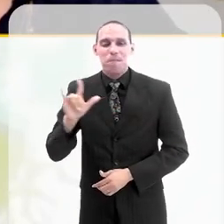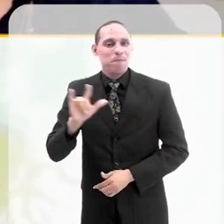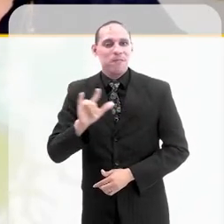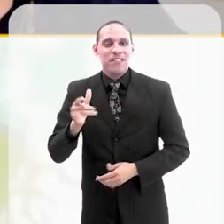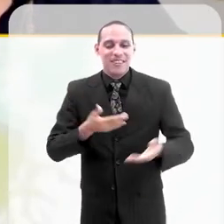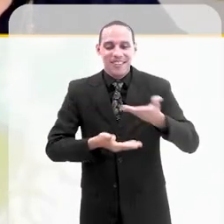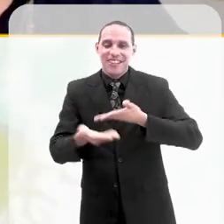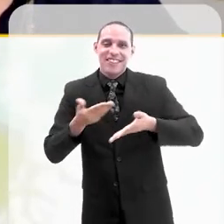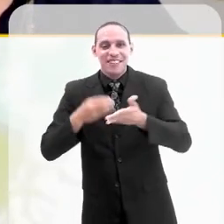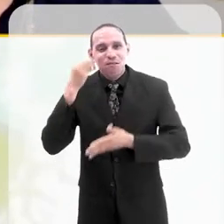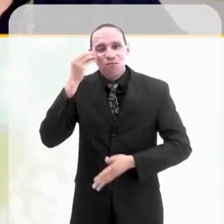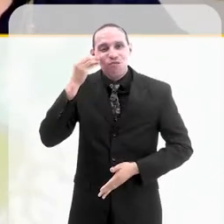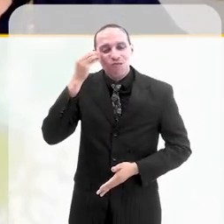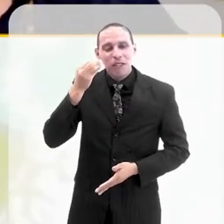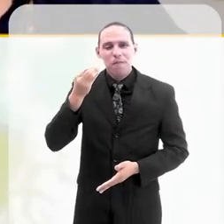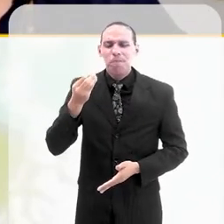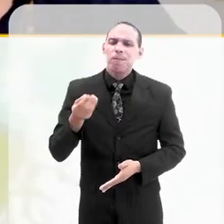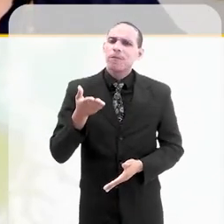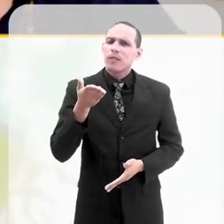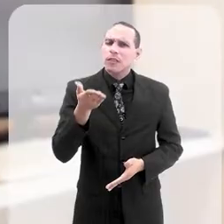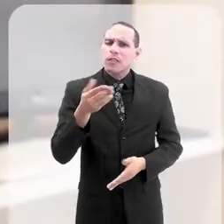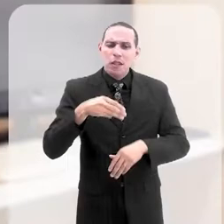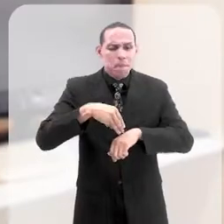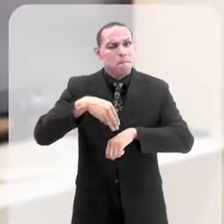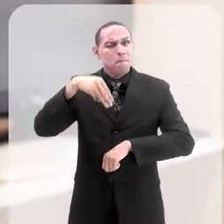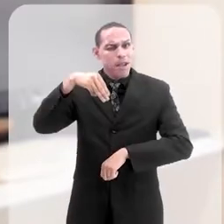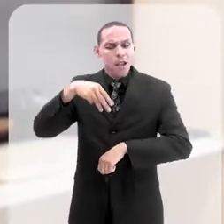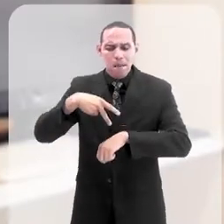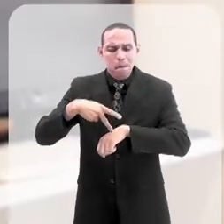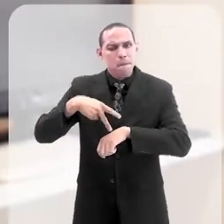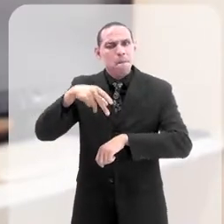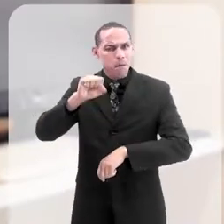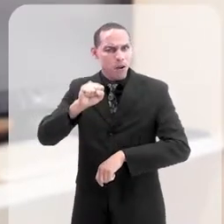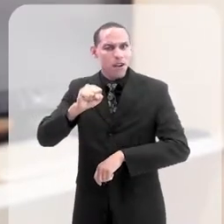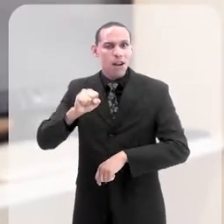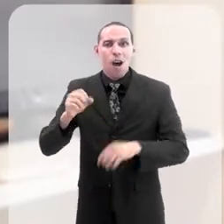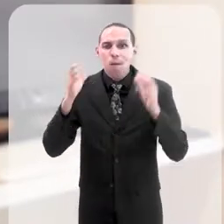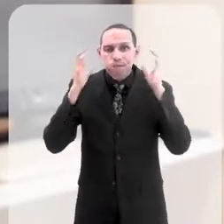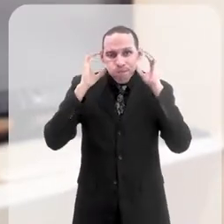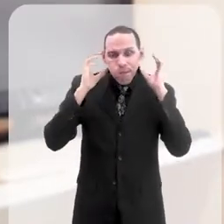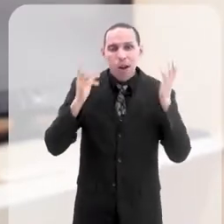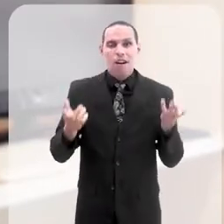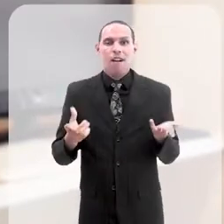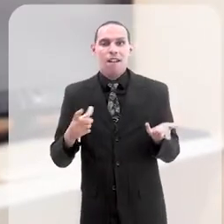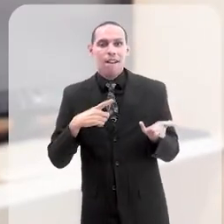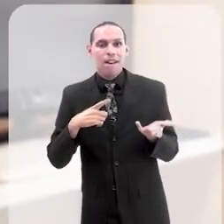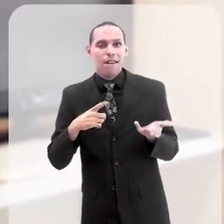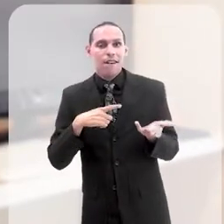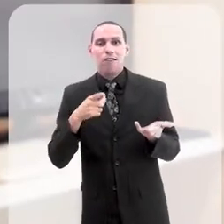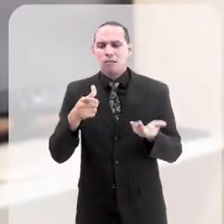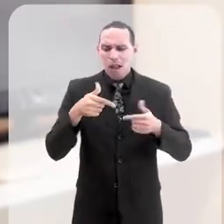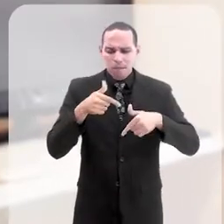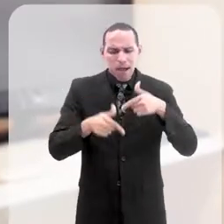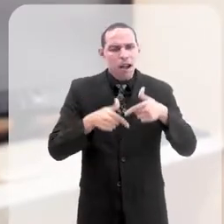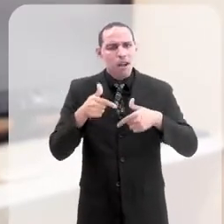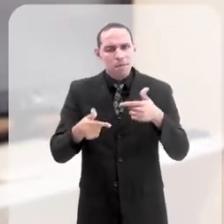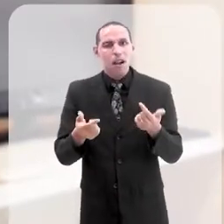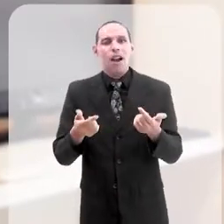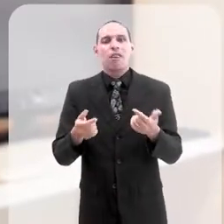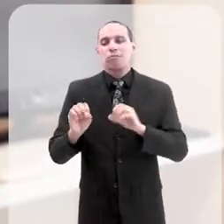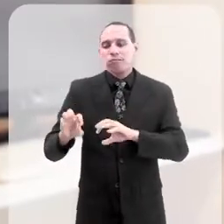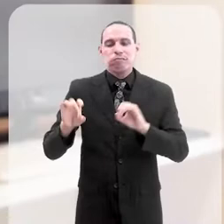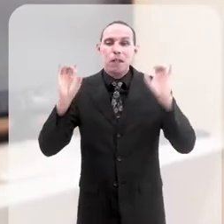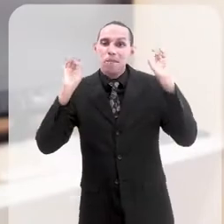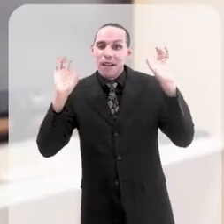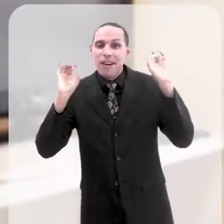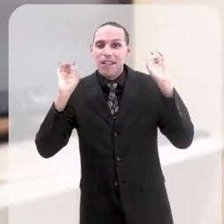a gente adora compartilhar experiências. E você tem mestrado, doutorado, é fonoaudióloga, trabalha com